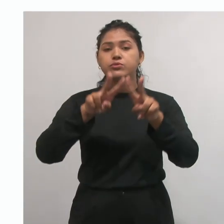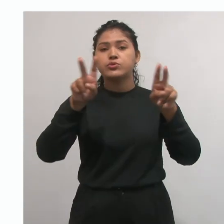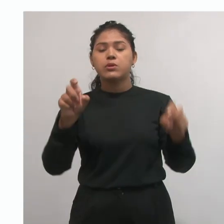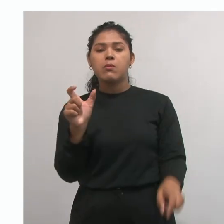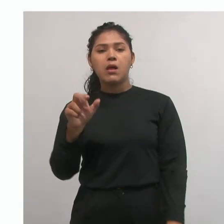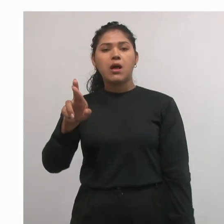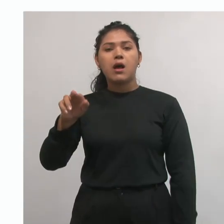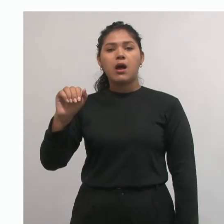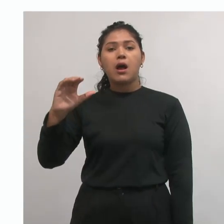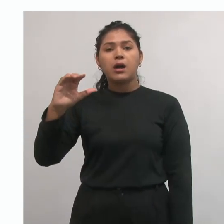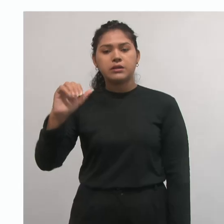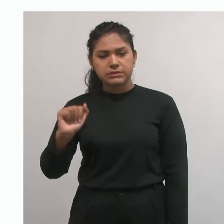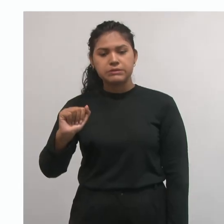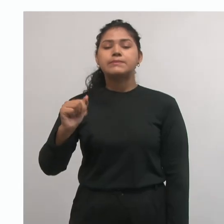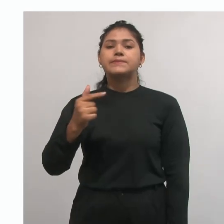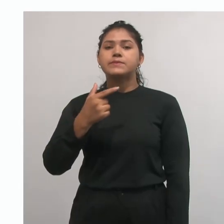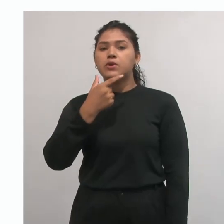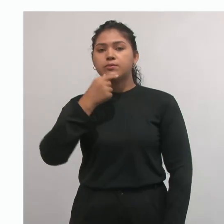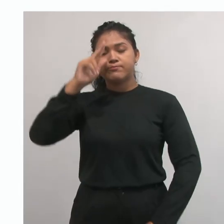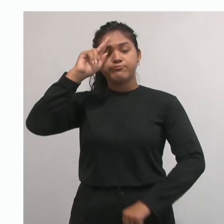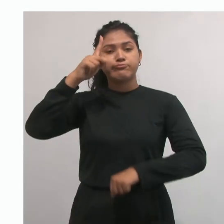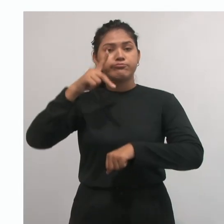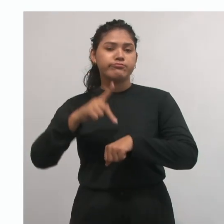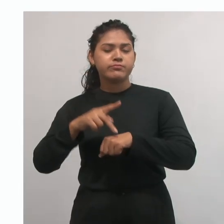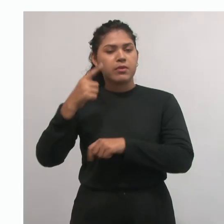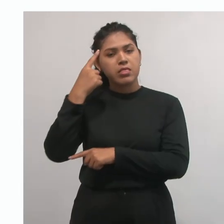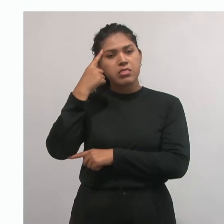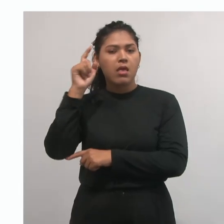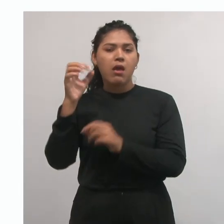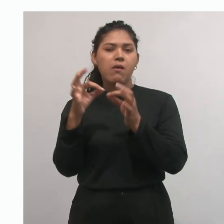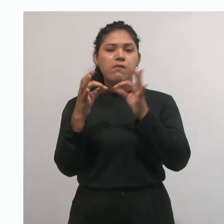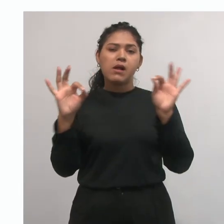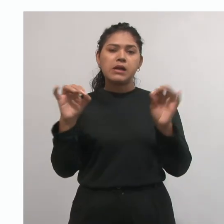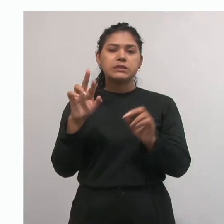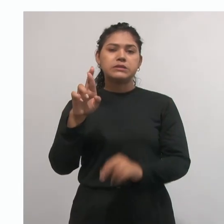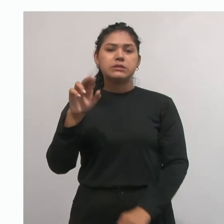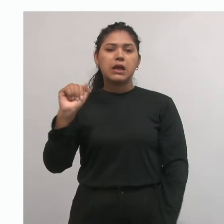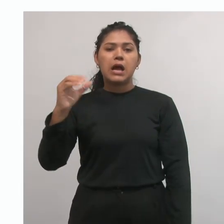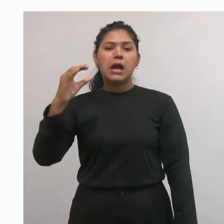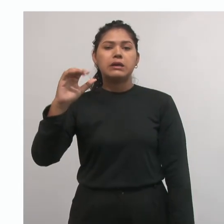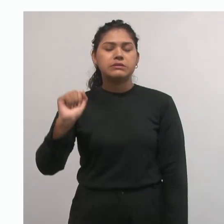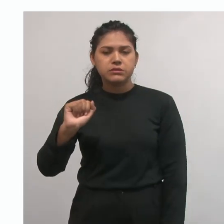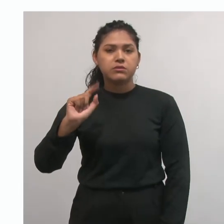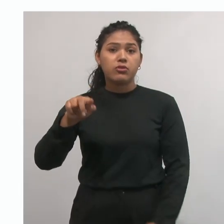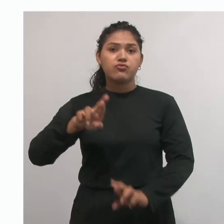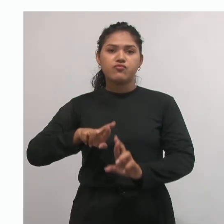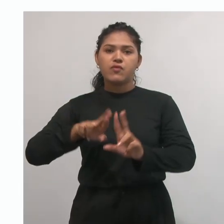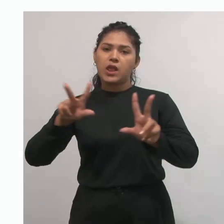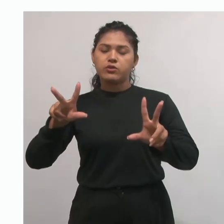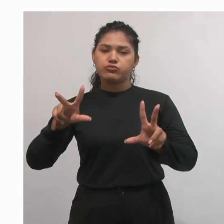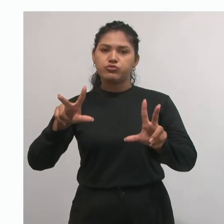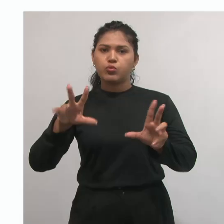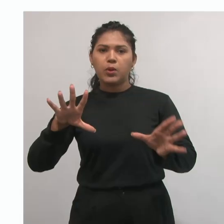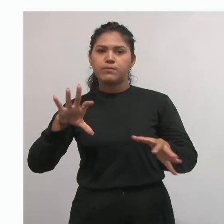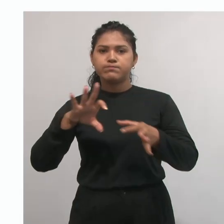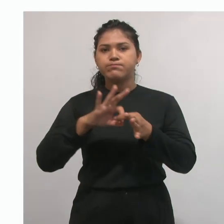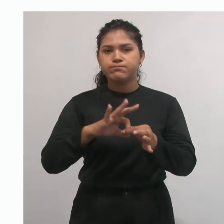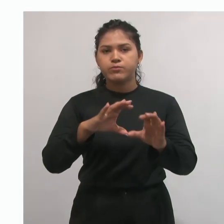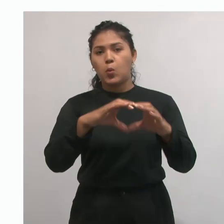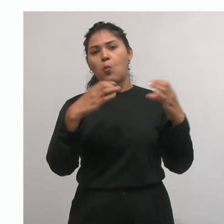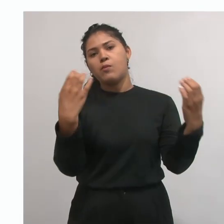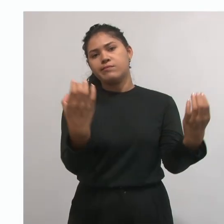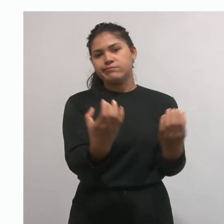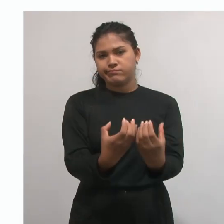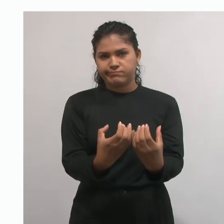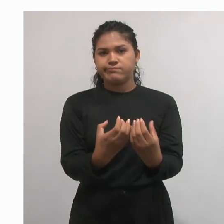raça. Segundo Quijano, a ideia de raça é intrínseca à colonialidade. Então,